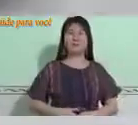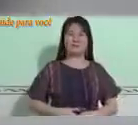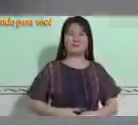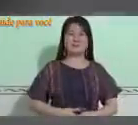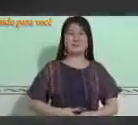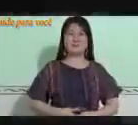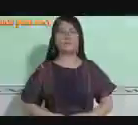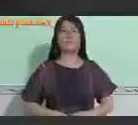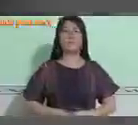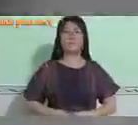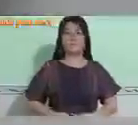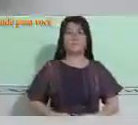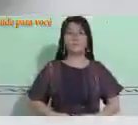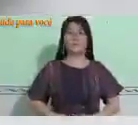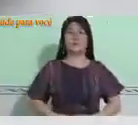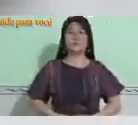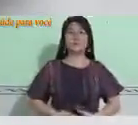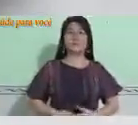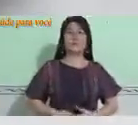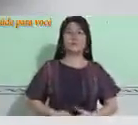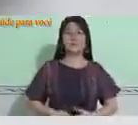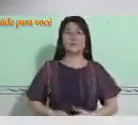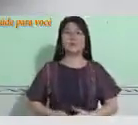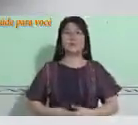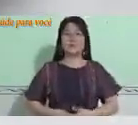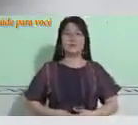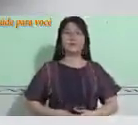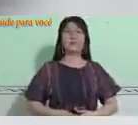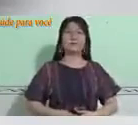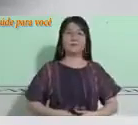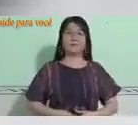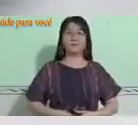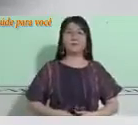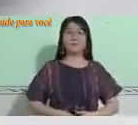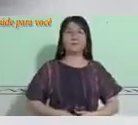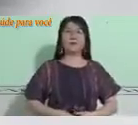relação a outro, podendo ser confundido por inchaço.